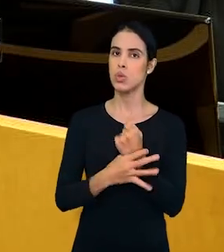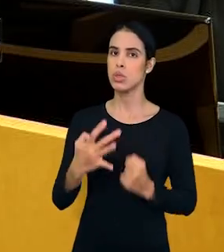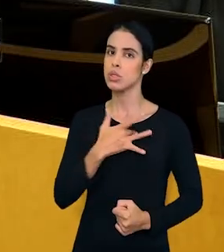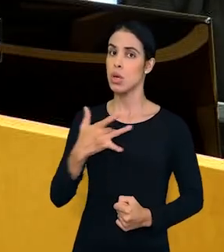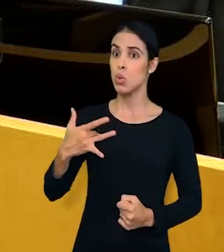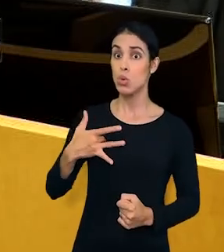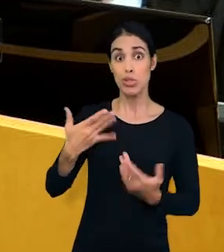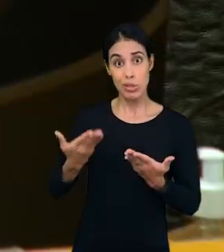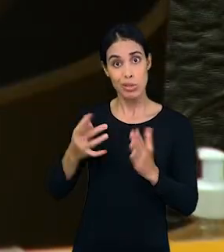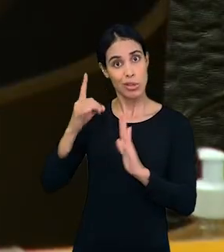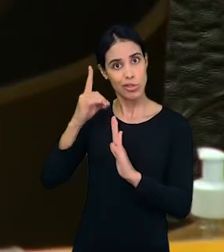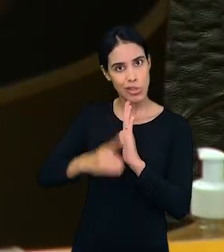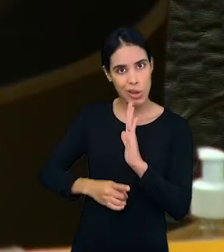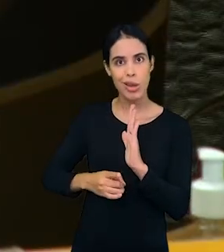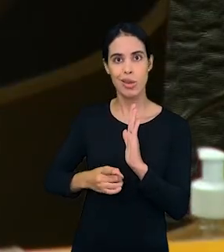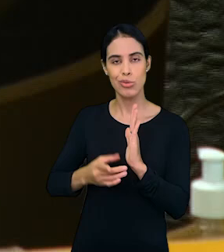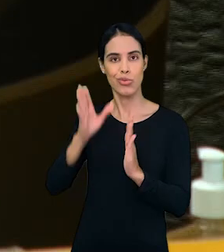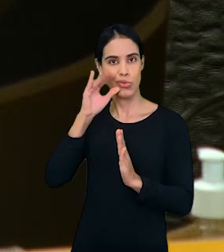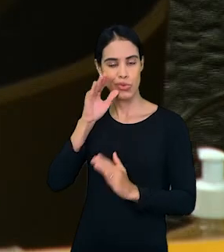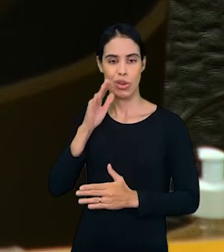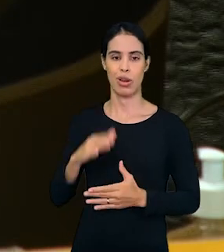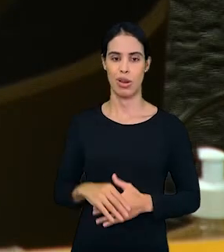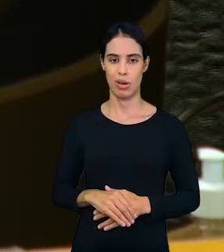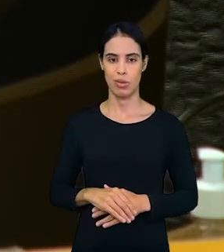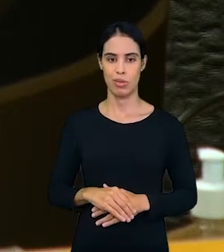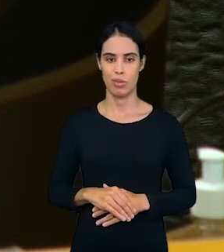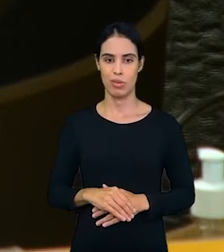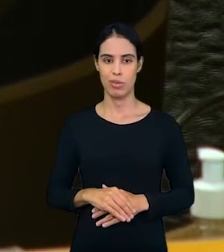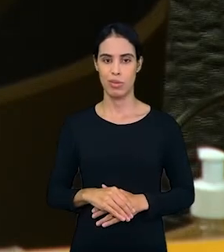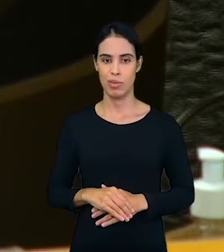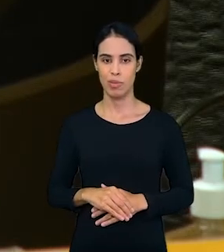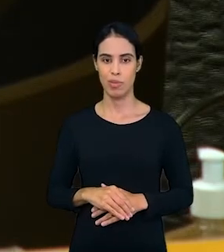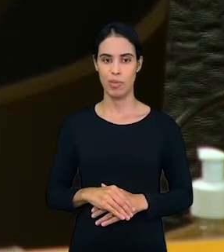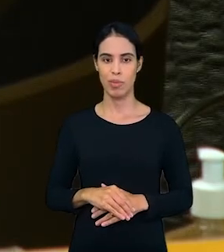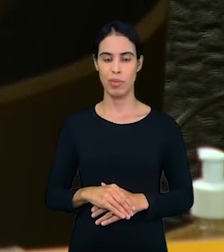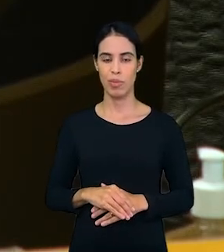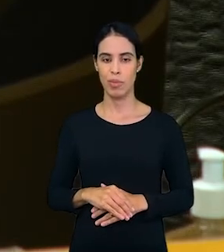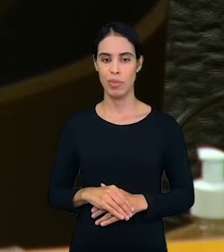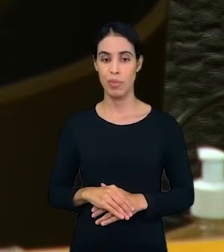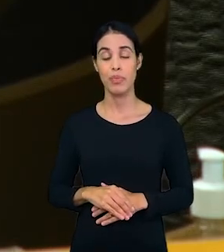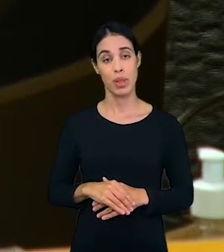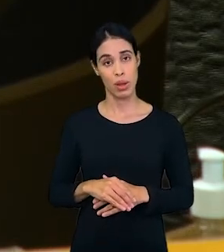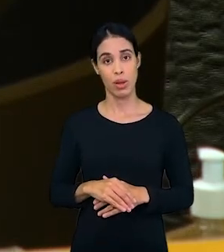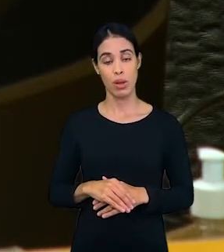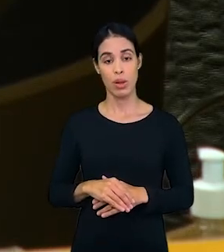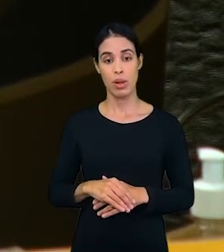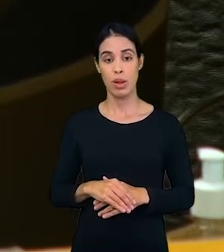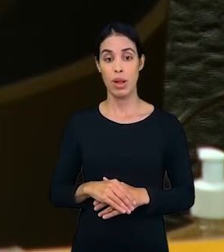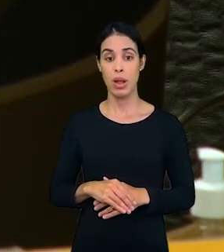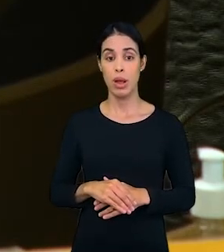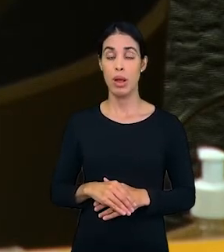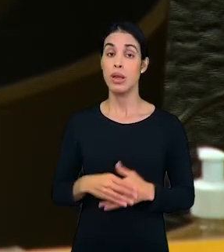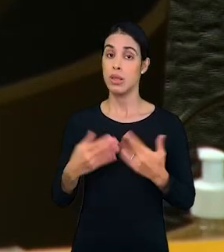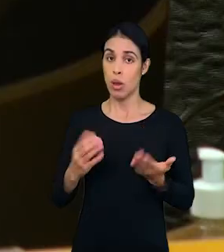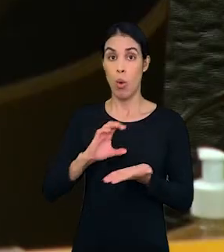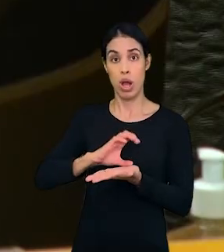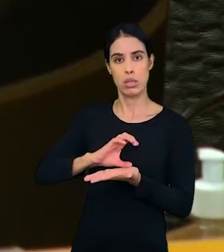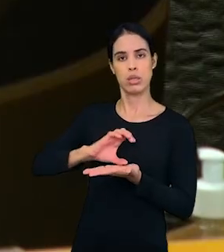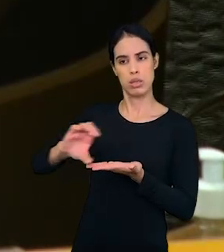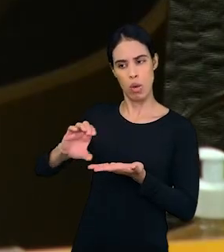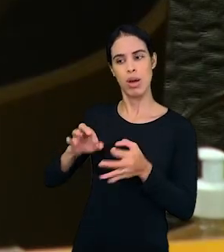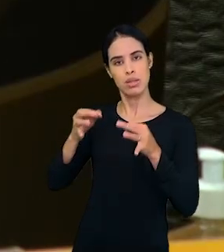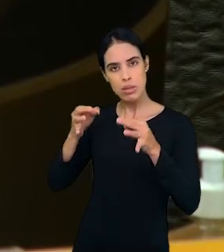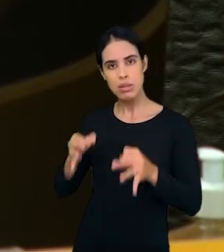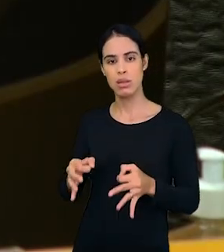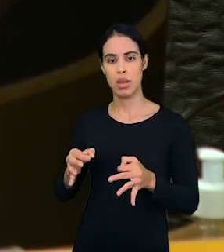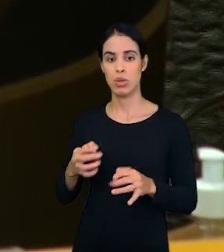dos trabalhadores. Os fatos evidenciam violações trabalhistas se agredir o patrimônio imaterial da coletividade. A indenização